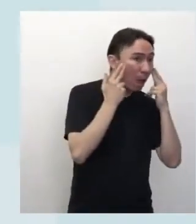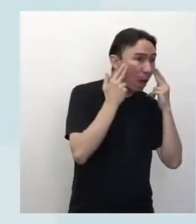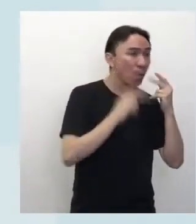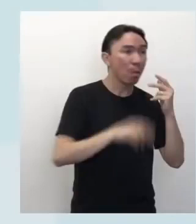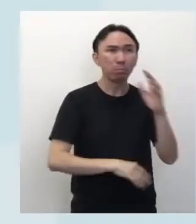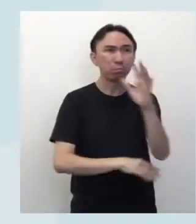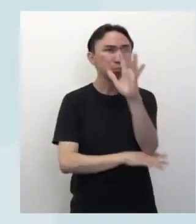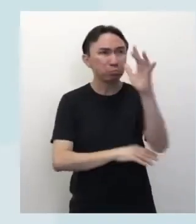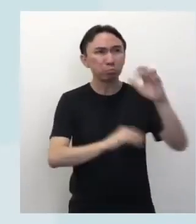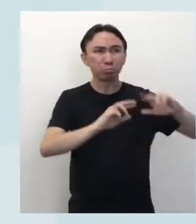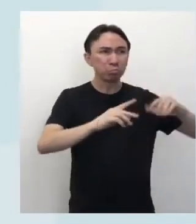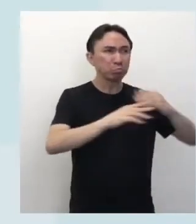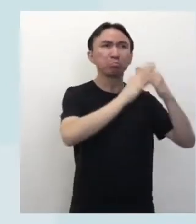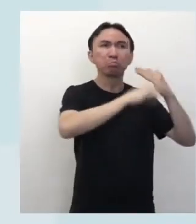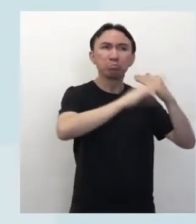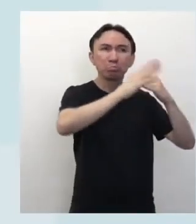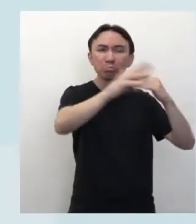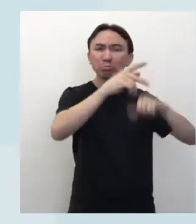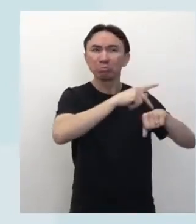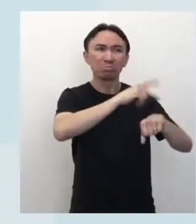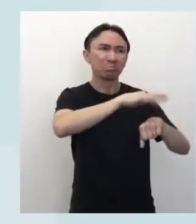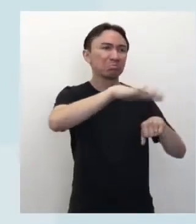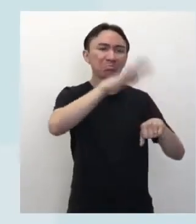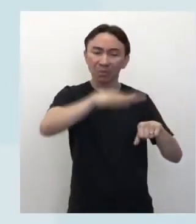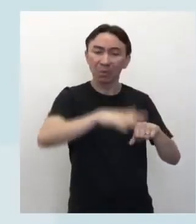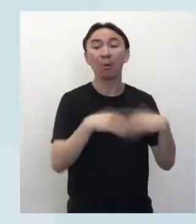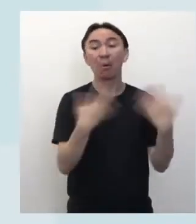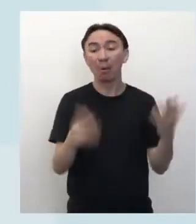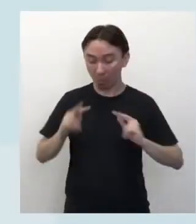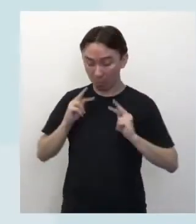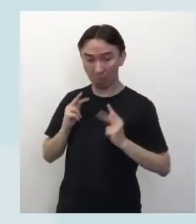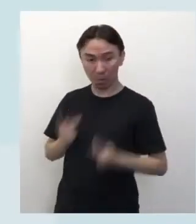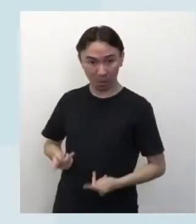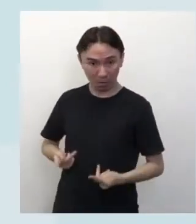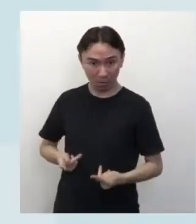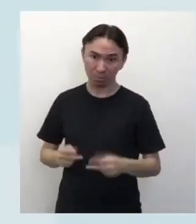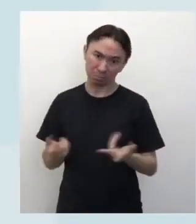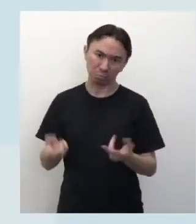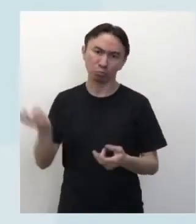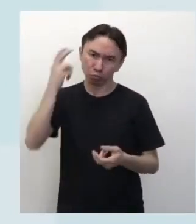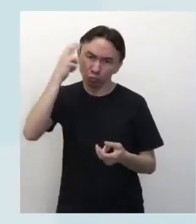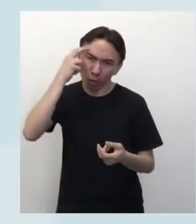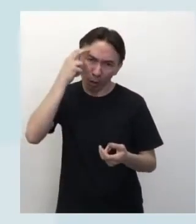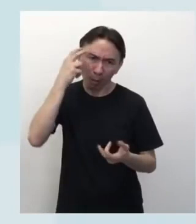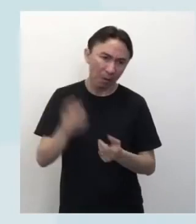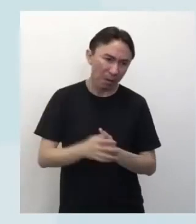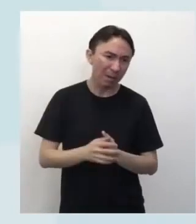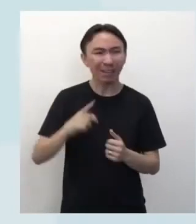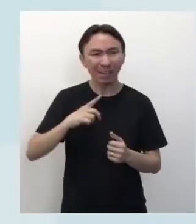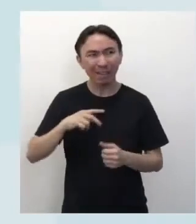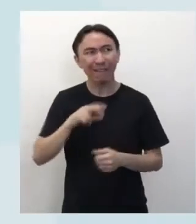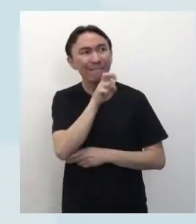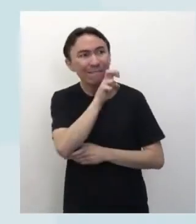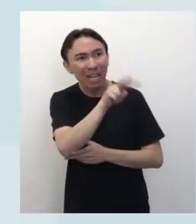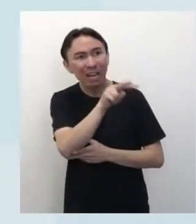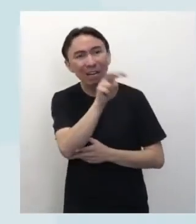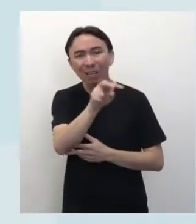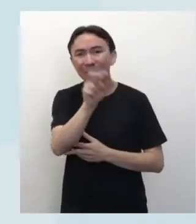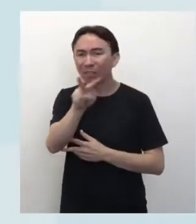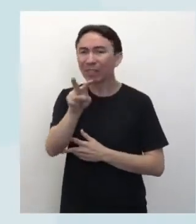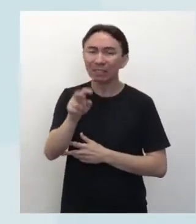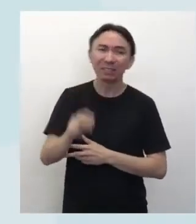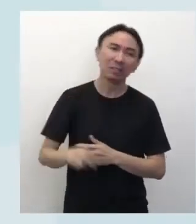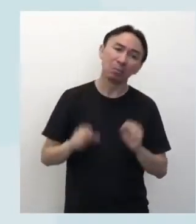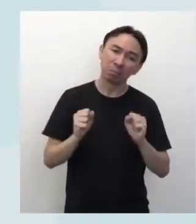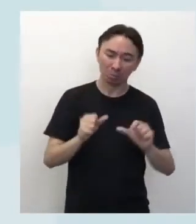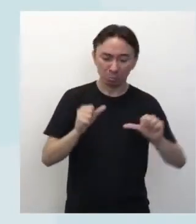que também chamamos de culturais, que estão ao alcance do olhar do ser humano, apresentando constantes mudanças